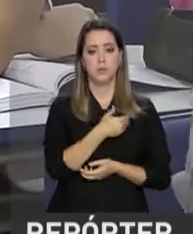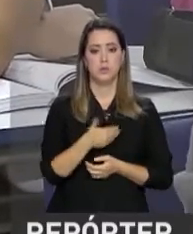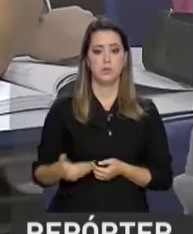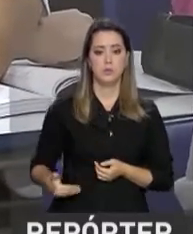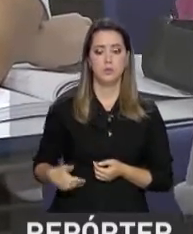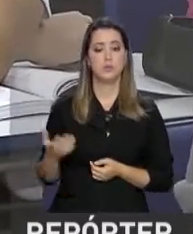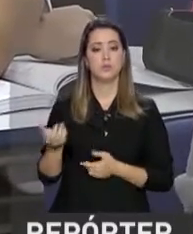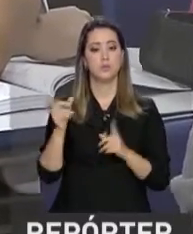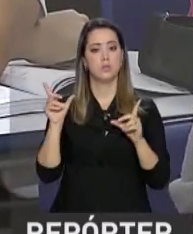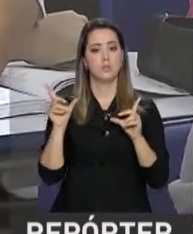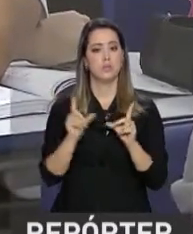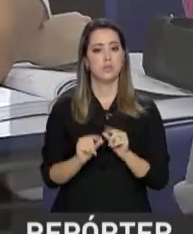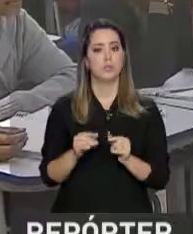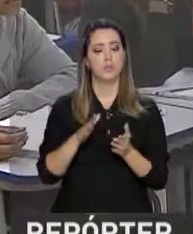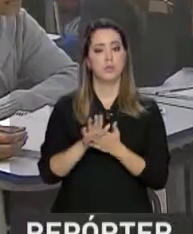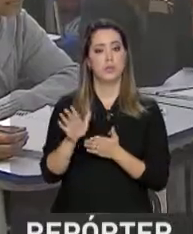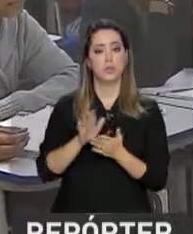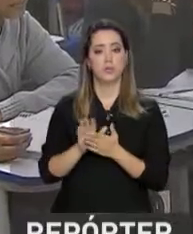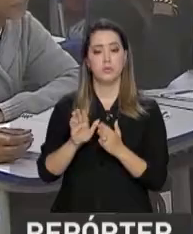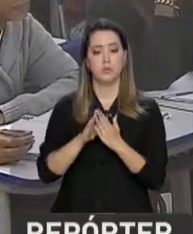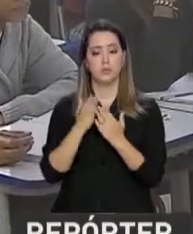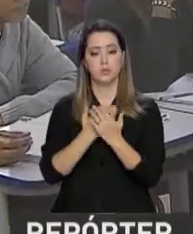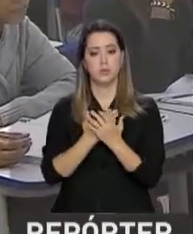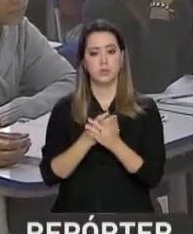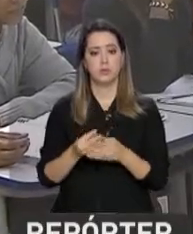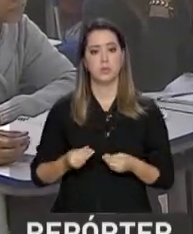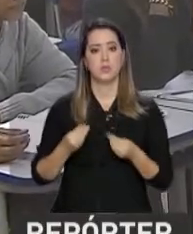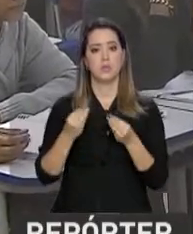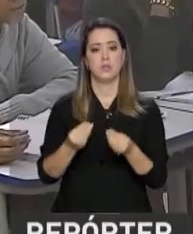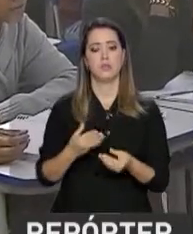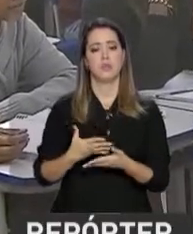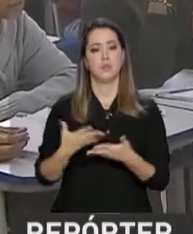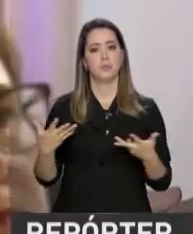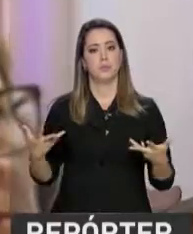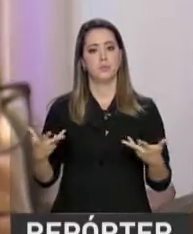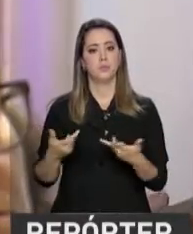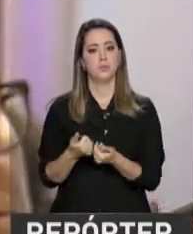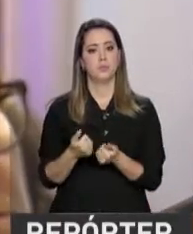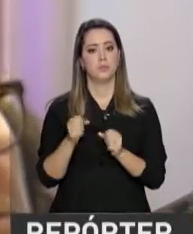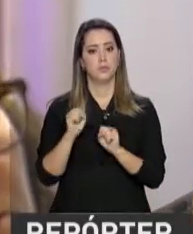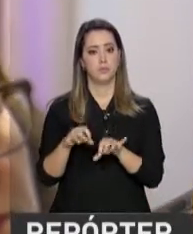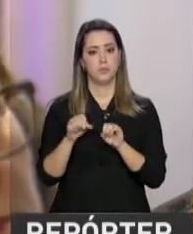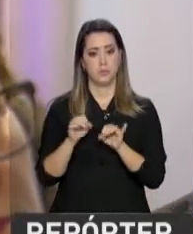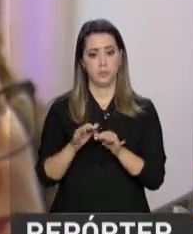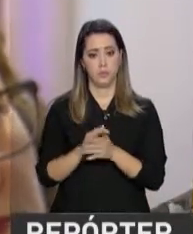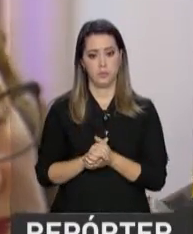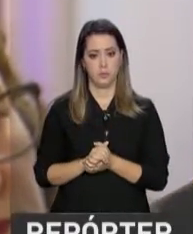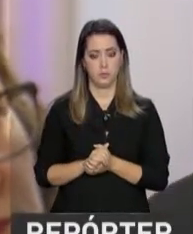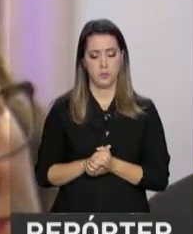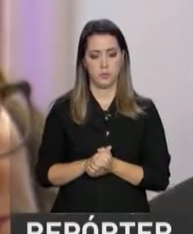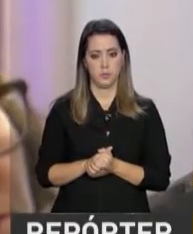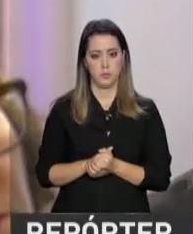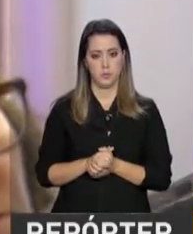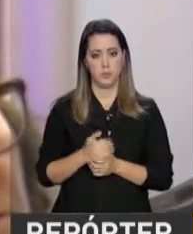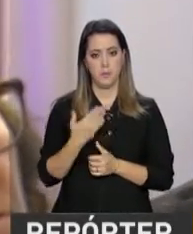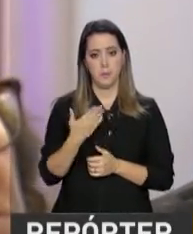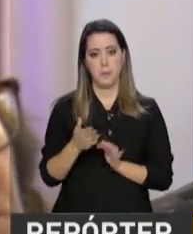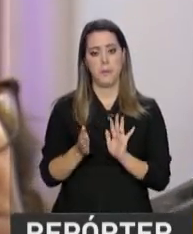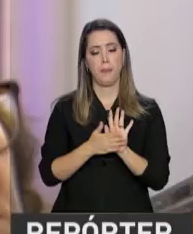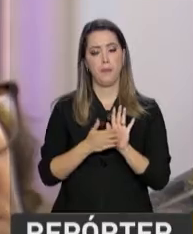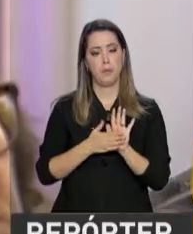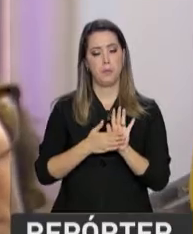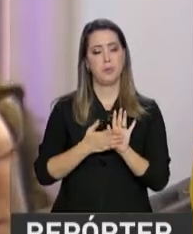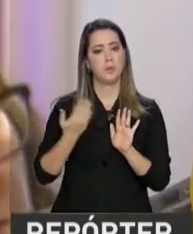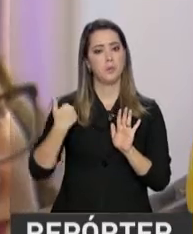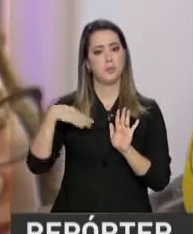diminuir a evasão escolar e dar mais qualidade ao ensino do país o espírito da base respeita o propósito maior